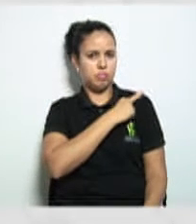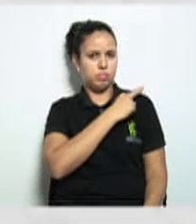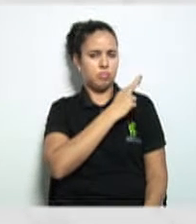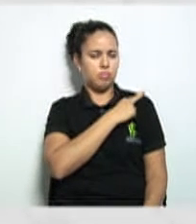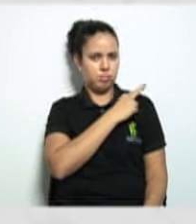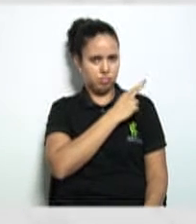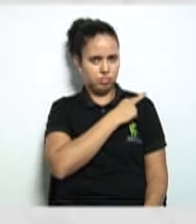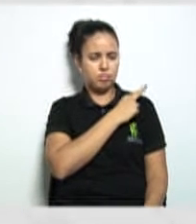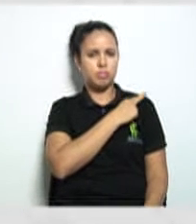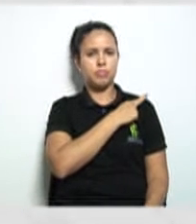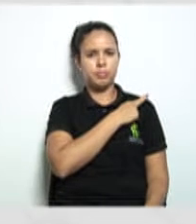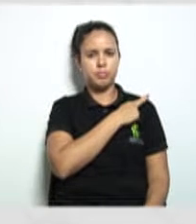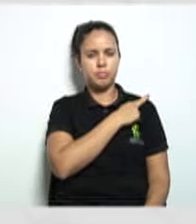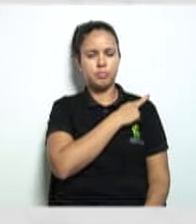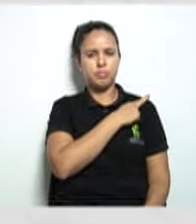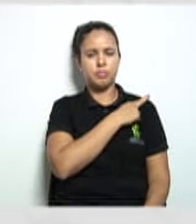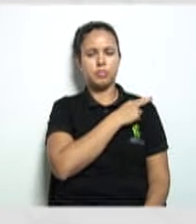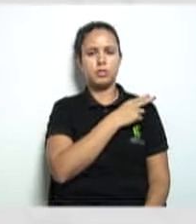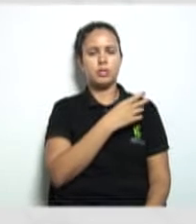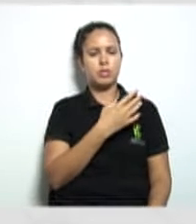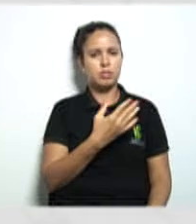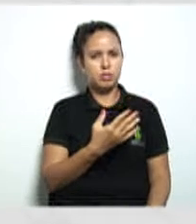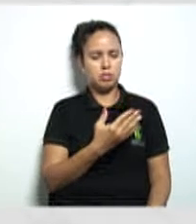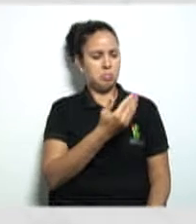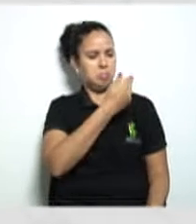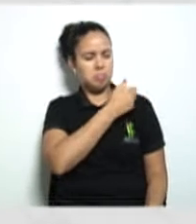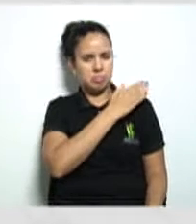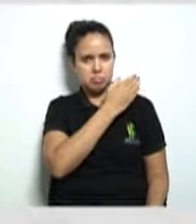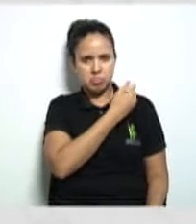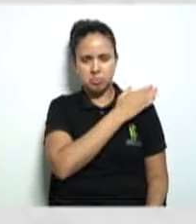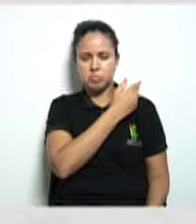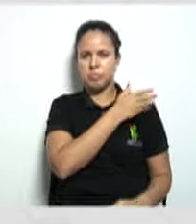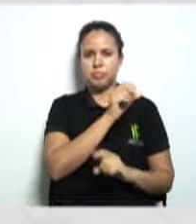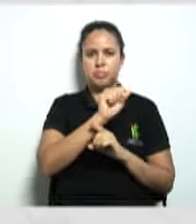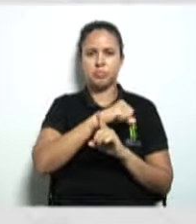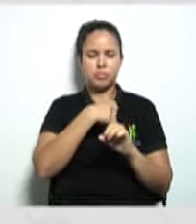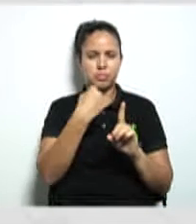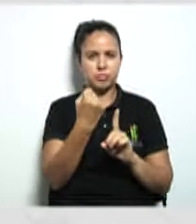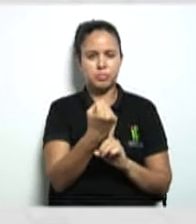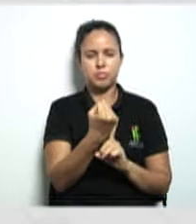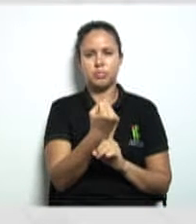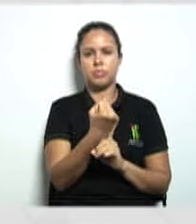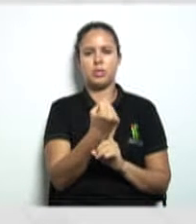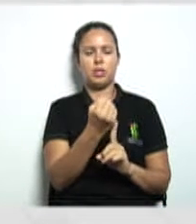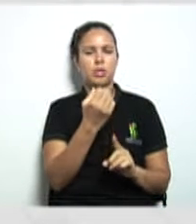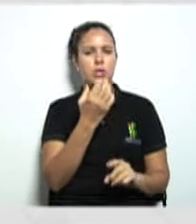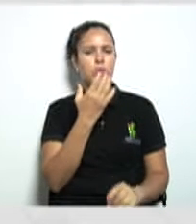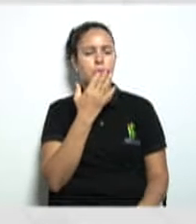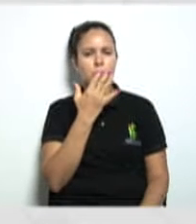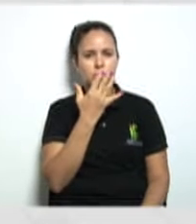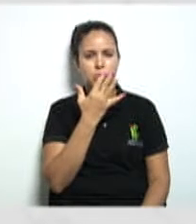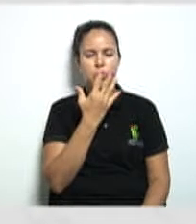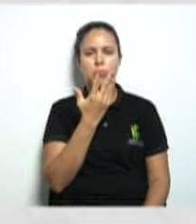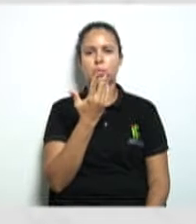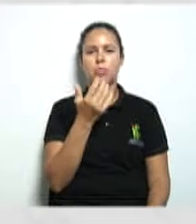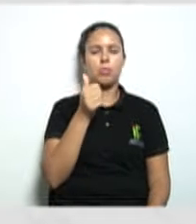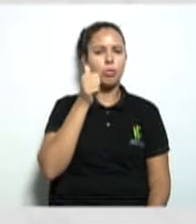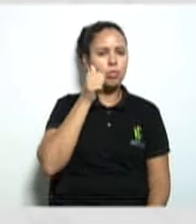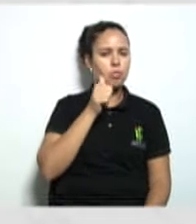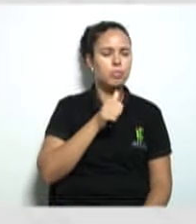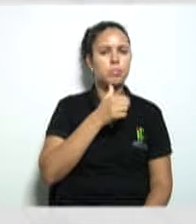membro, sem discriminações sociais, raciais,